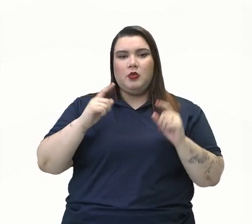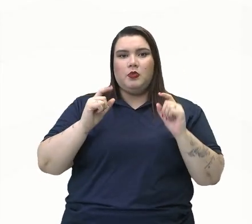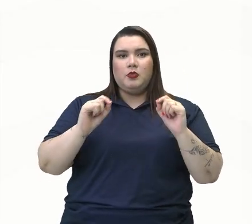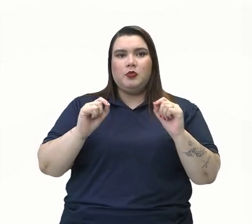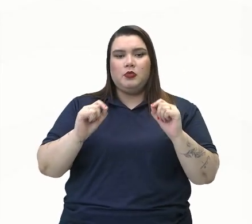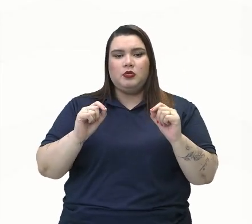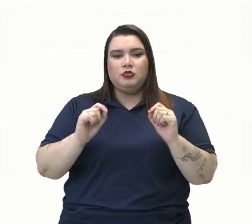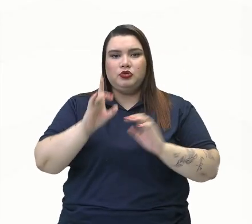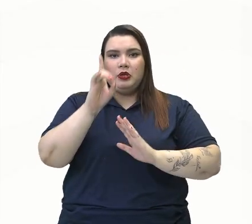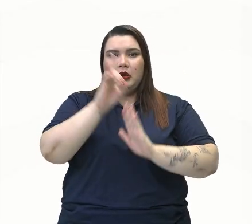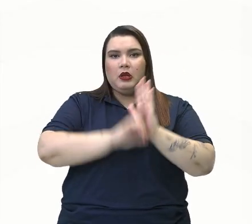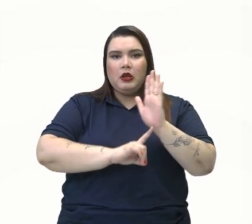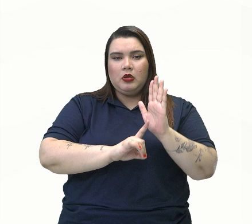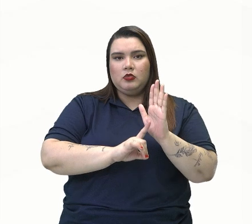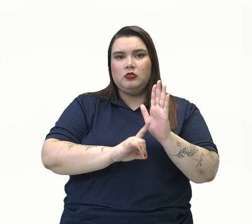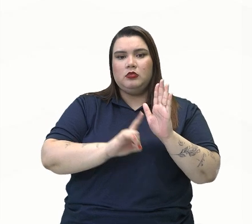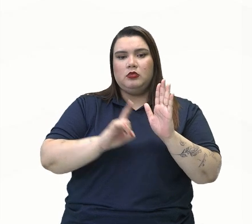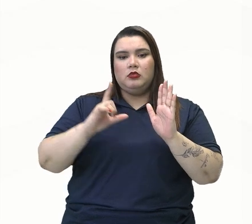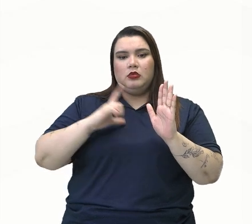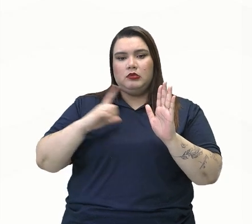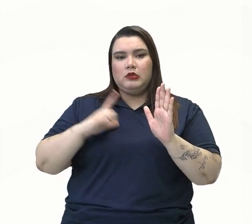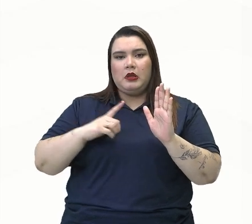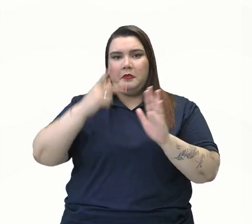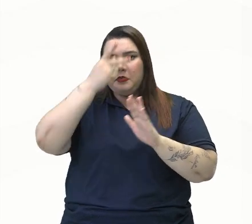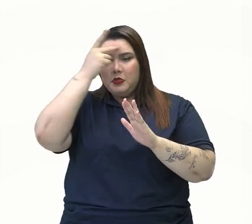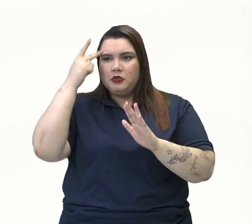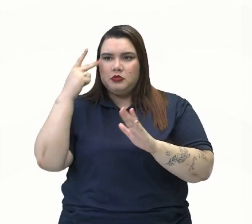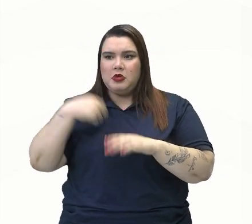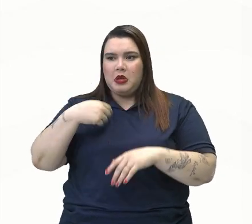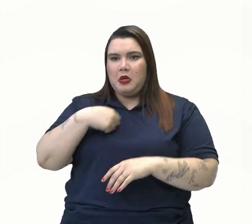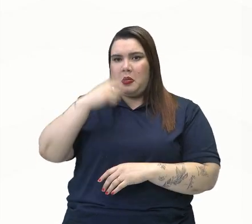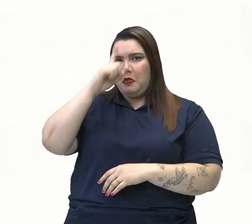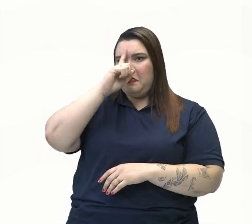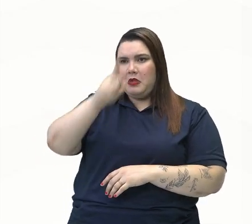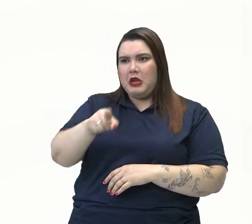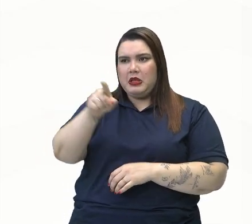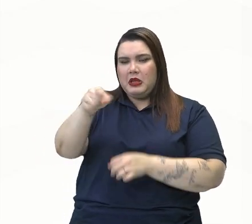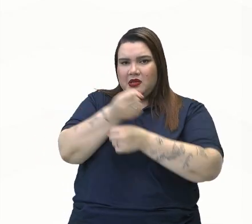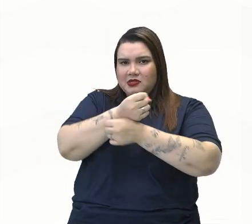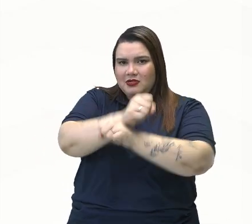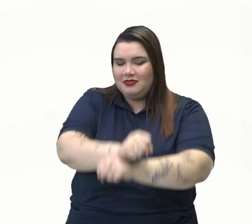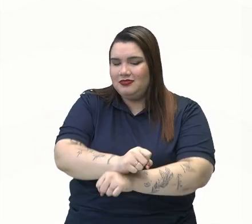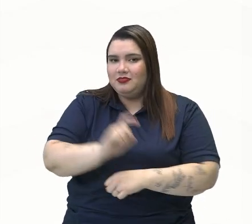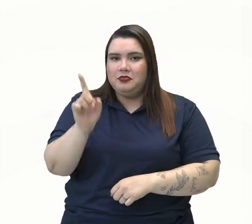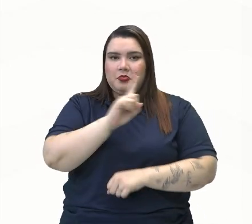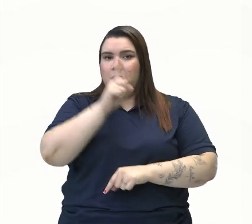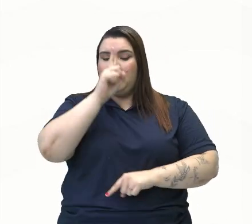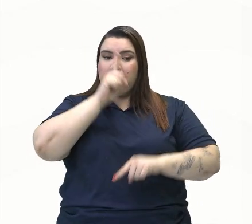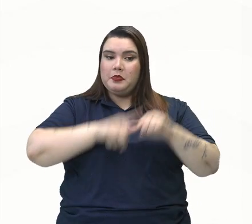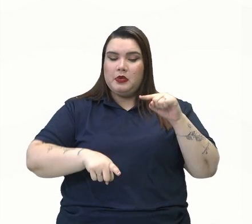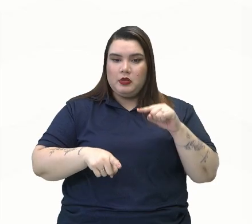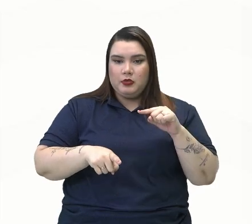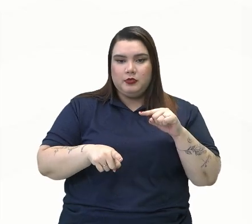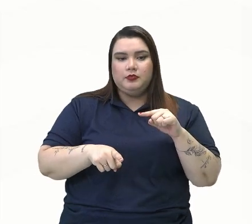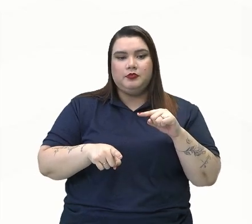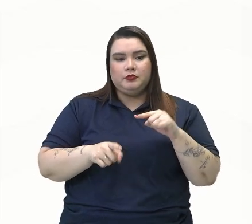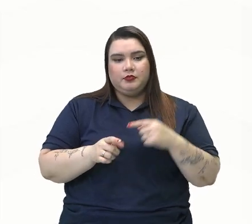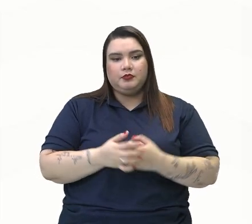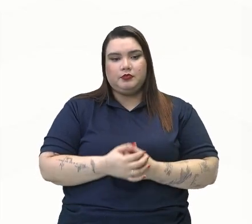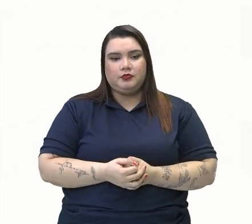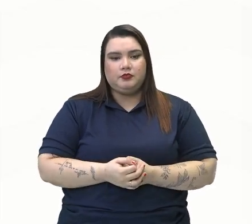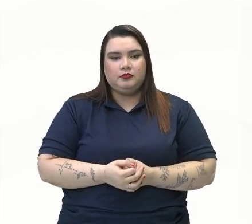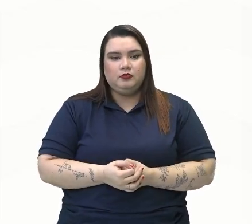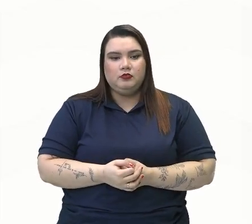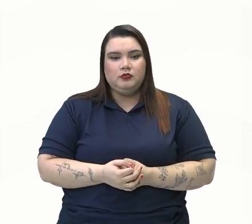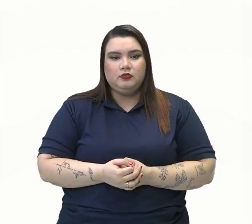Então, ninguém tem o direito de fazer-nos escravos. A palavrinha slave é escravo. We cannot make